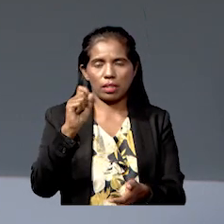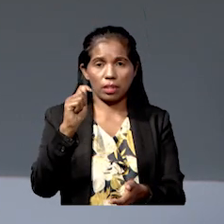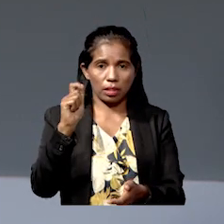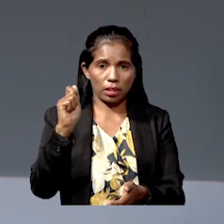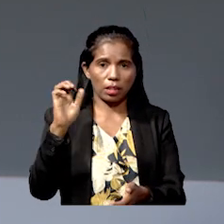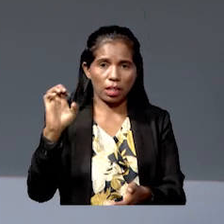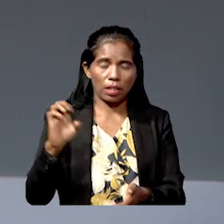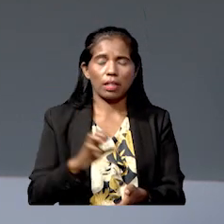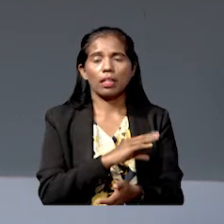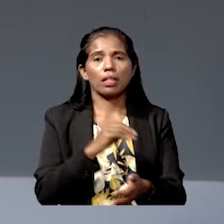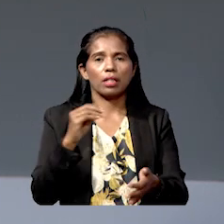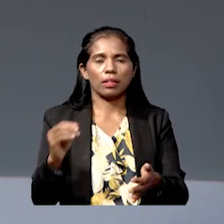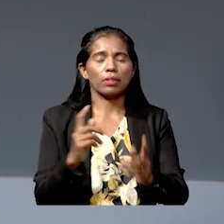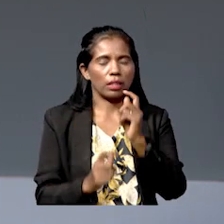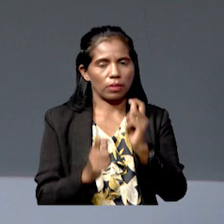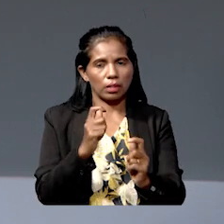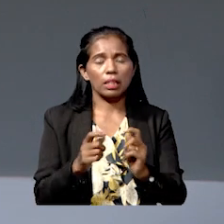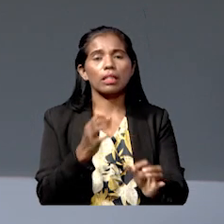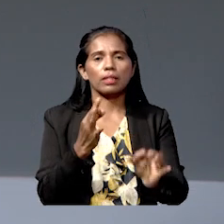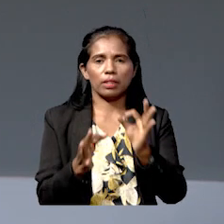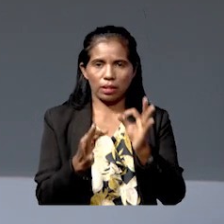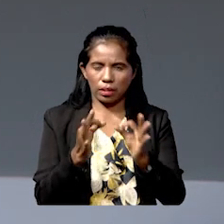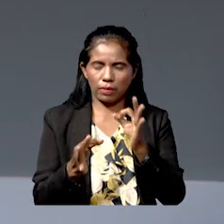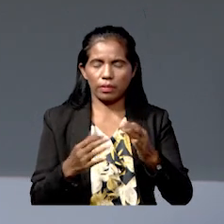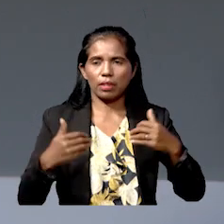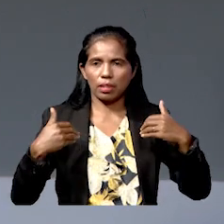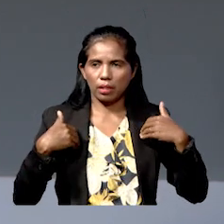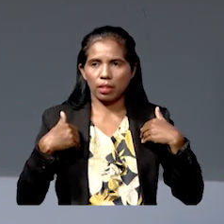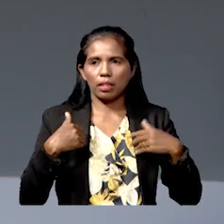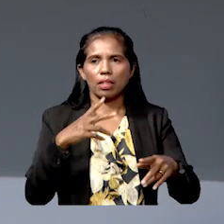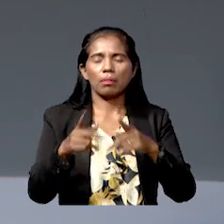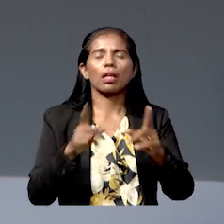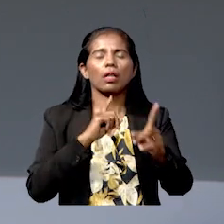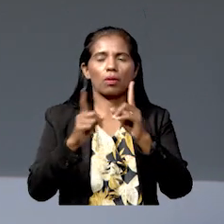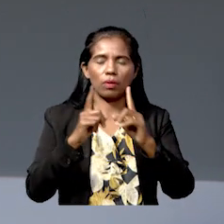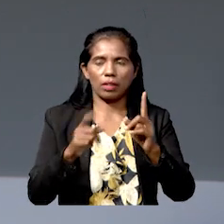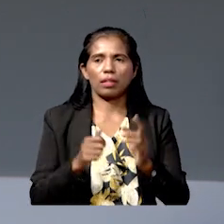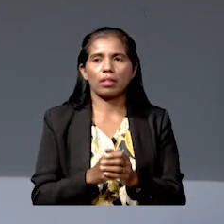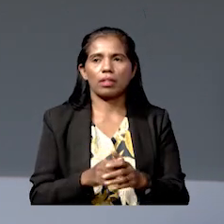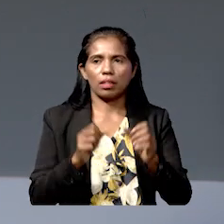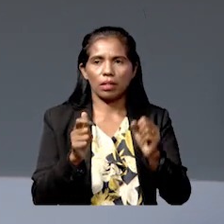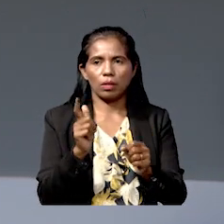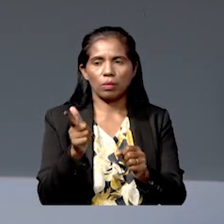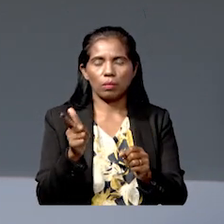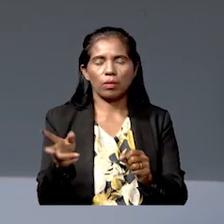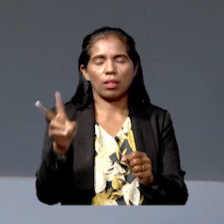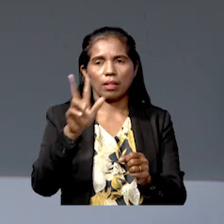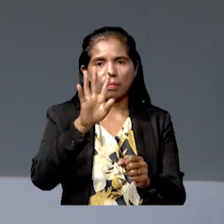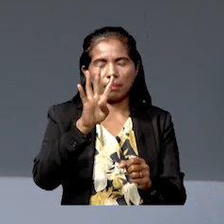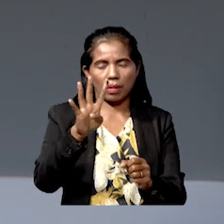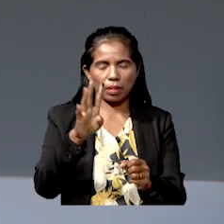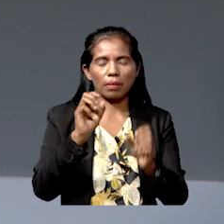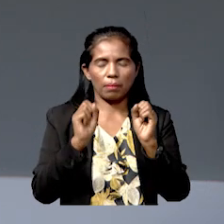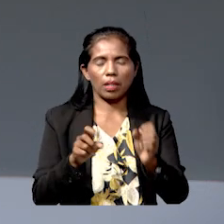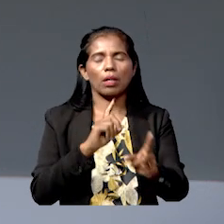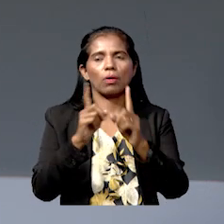depois, cara que a parte bala que contesta, e 24 horas para tu ver contesta.